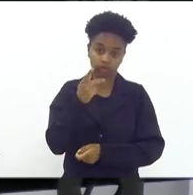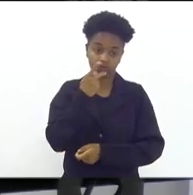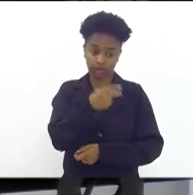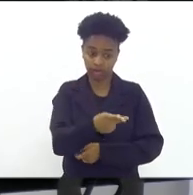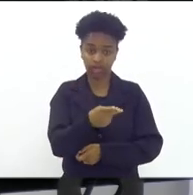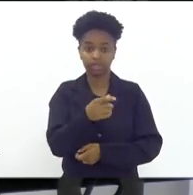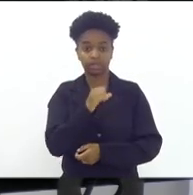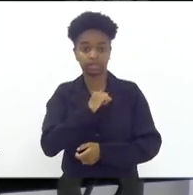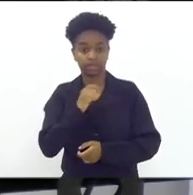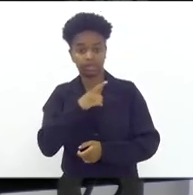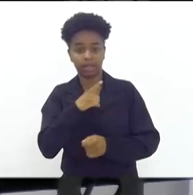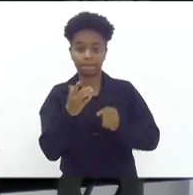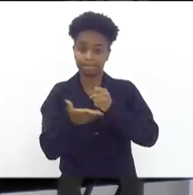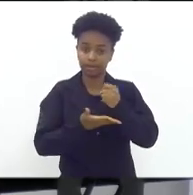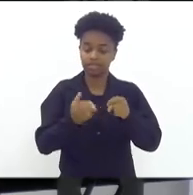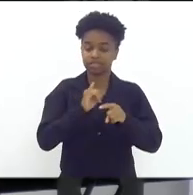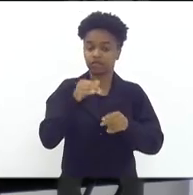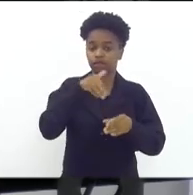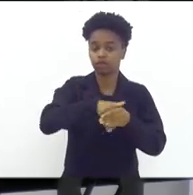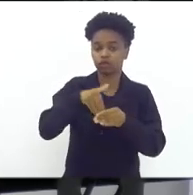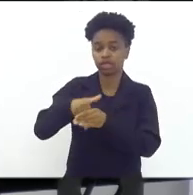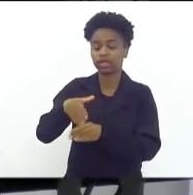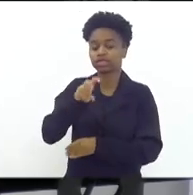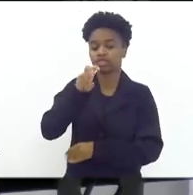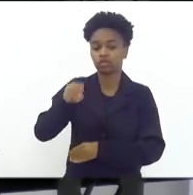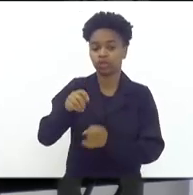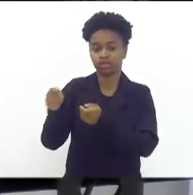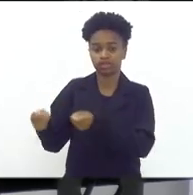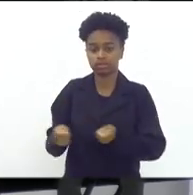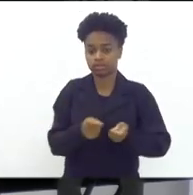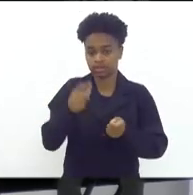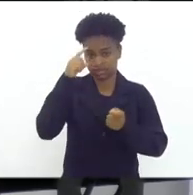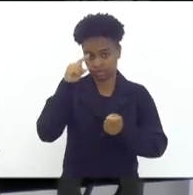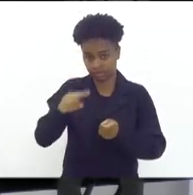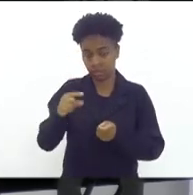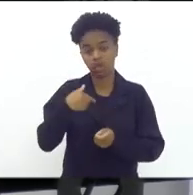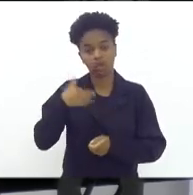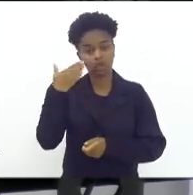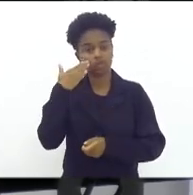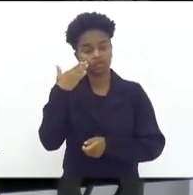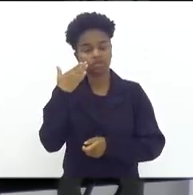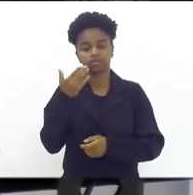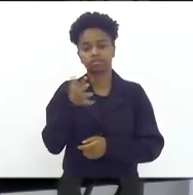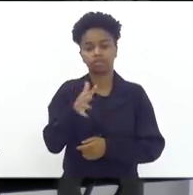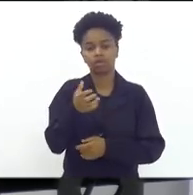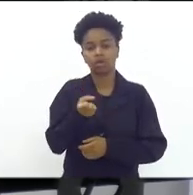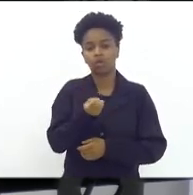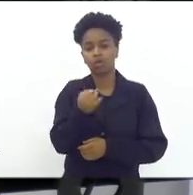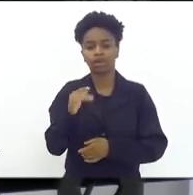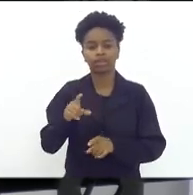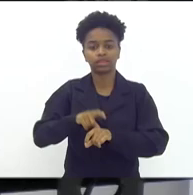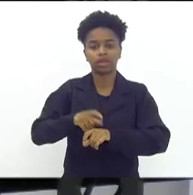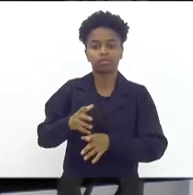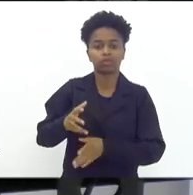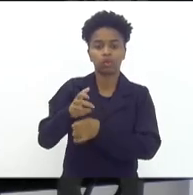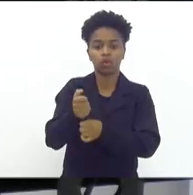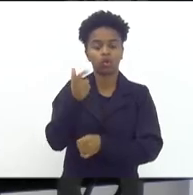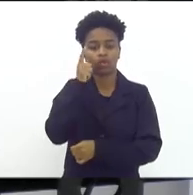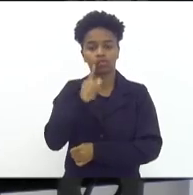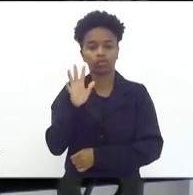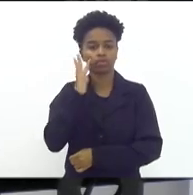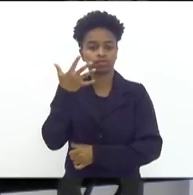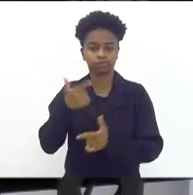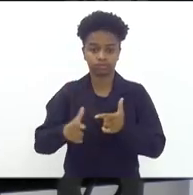x e votando aproximadamente 50 por semana temos estimativa que em tanto tempo eu consigo resolver esses problemas então